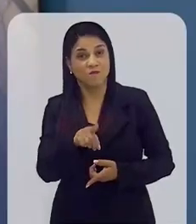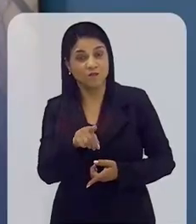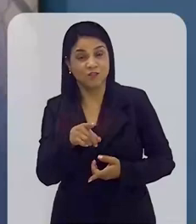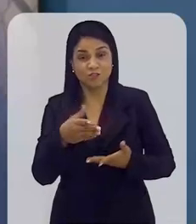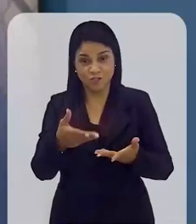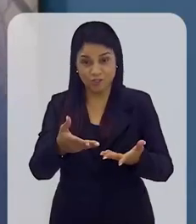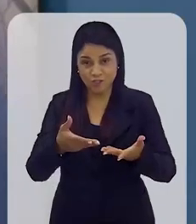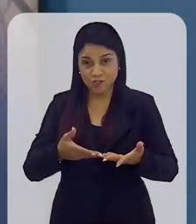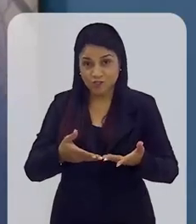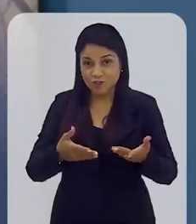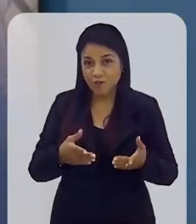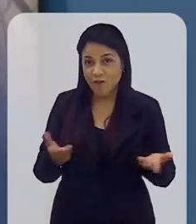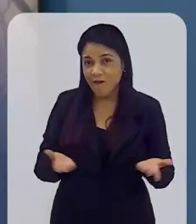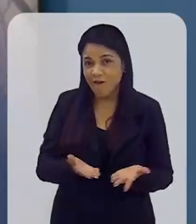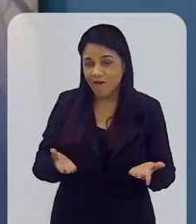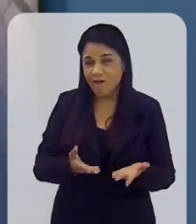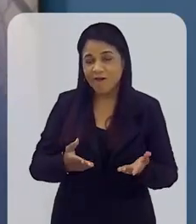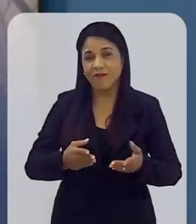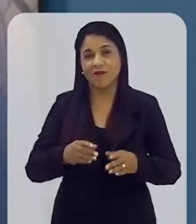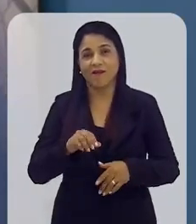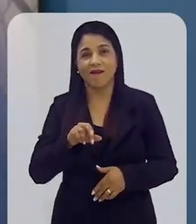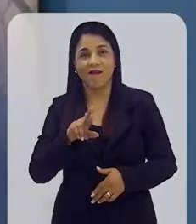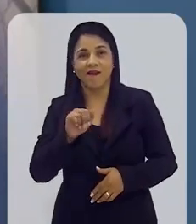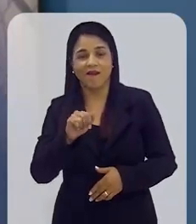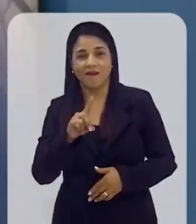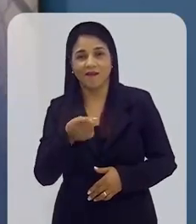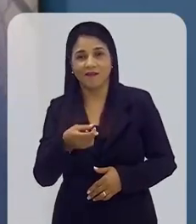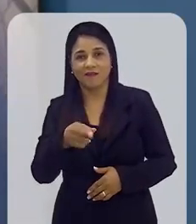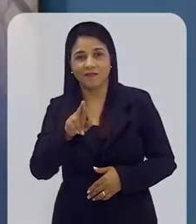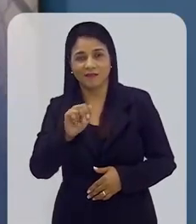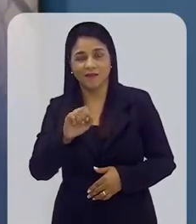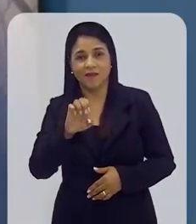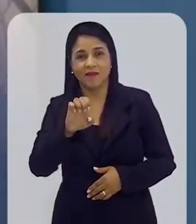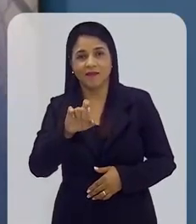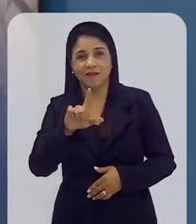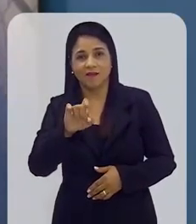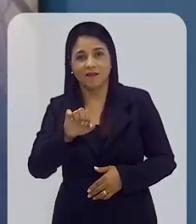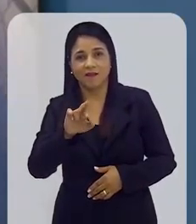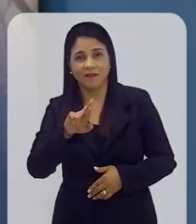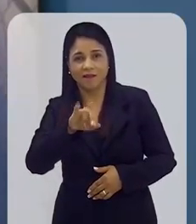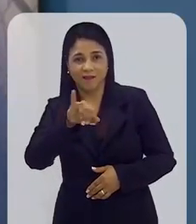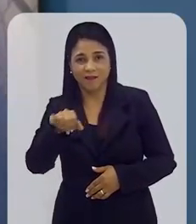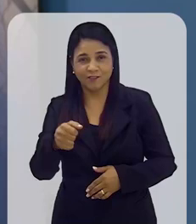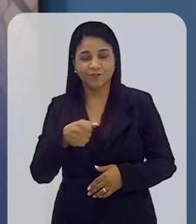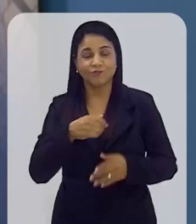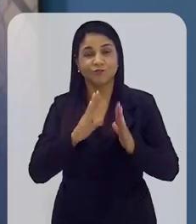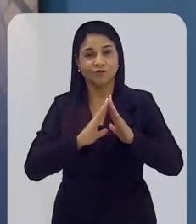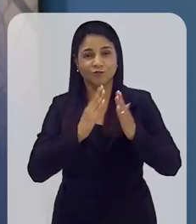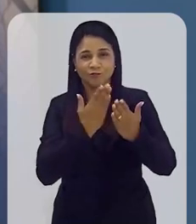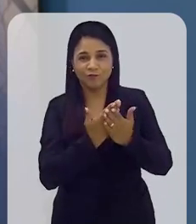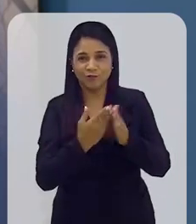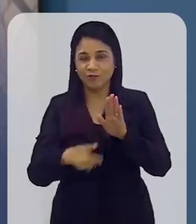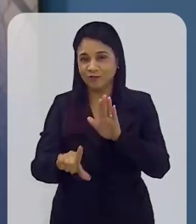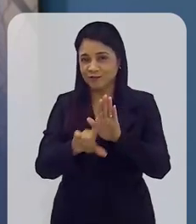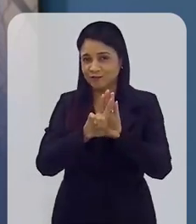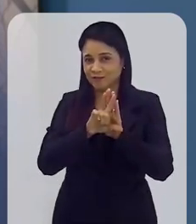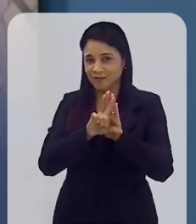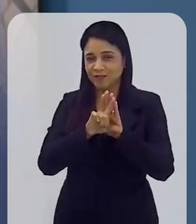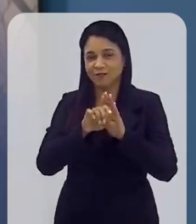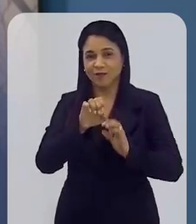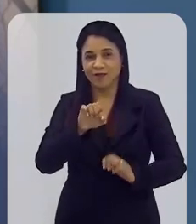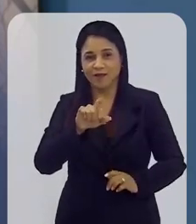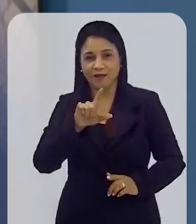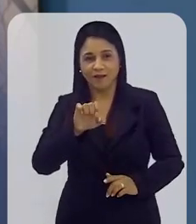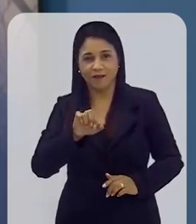Se você chegou agora, esse é o Radar Elerge. É o programa da Escola do Legislativo do Rio de Janeiro, a